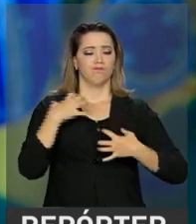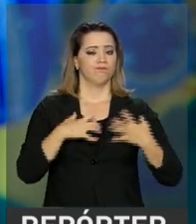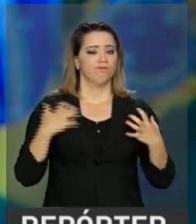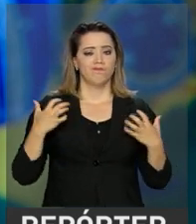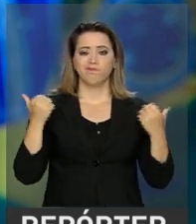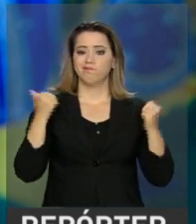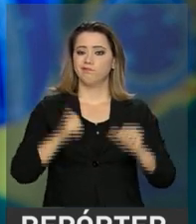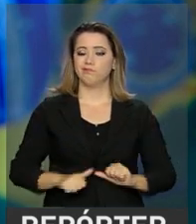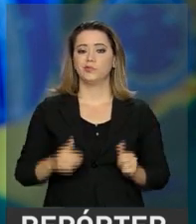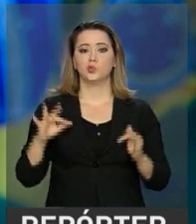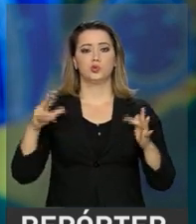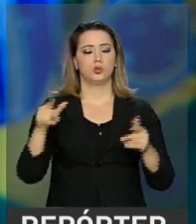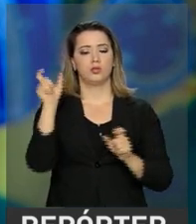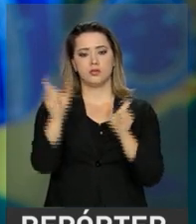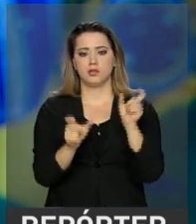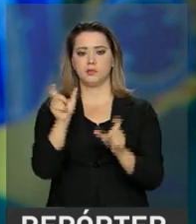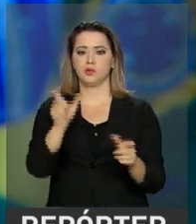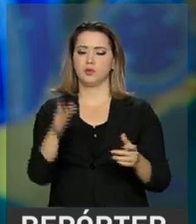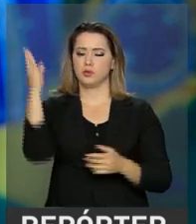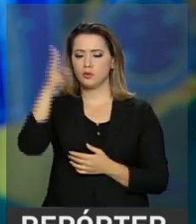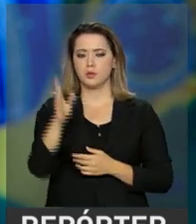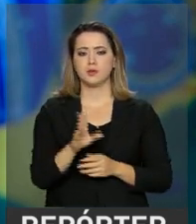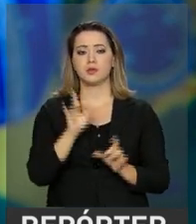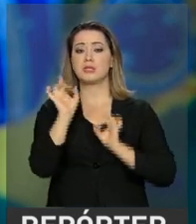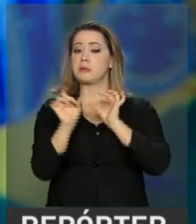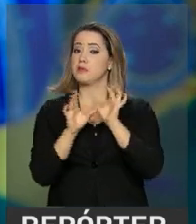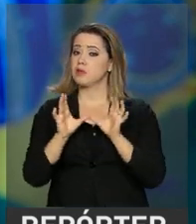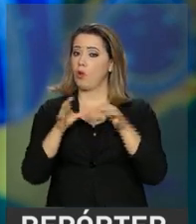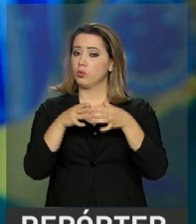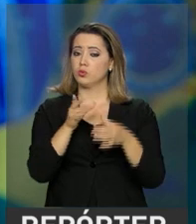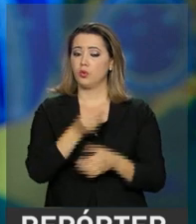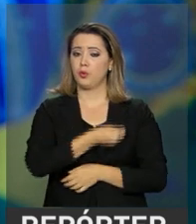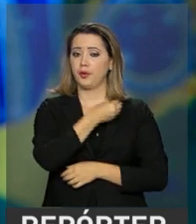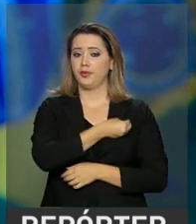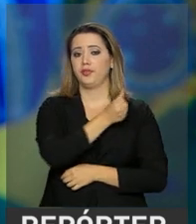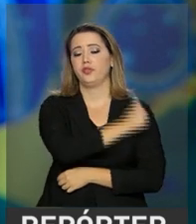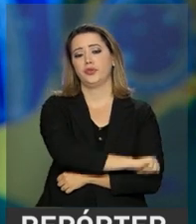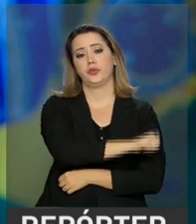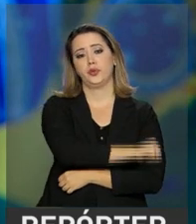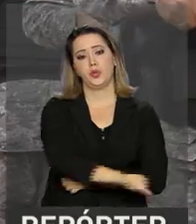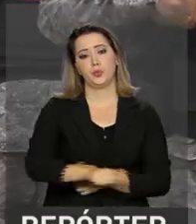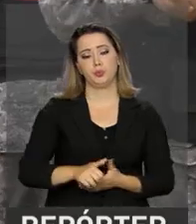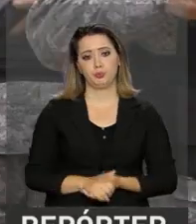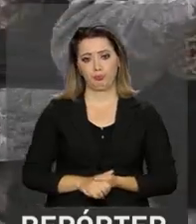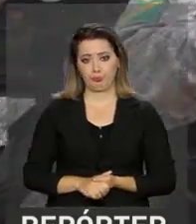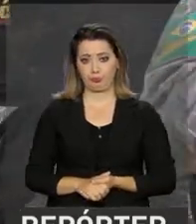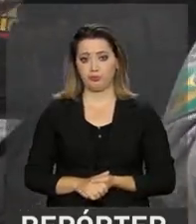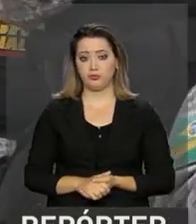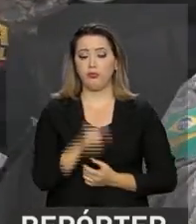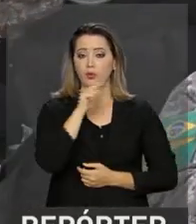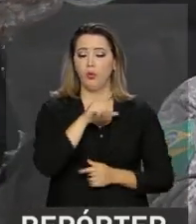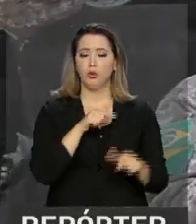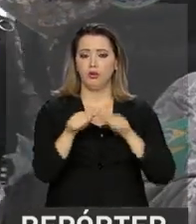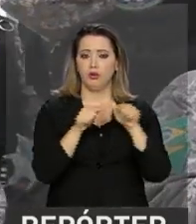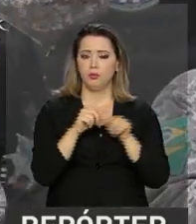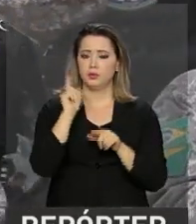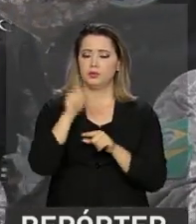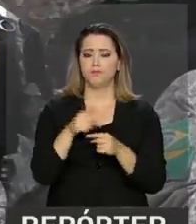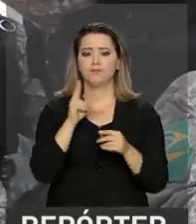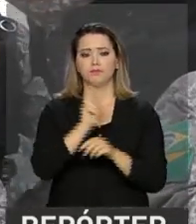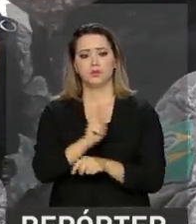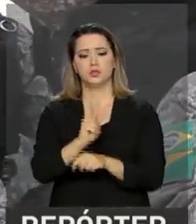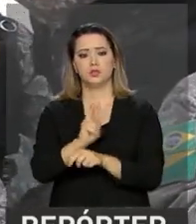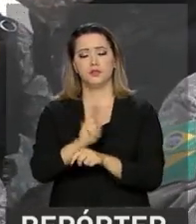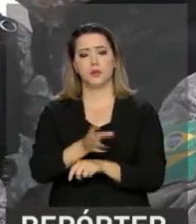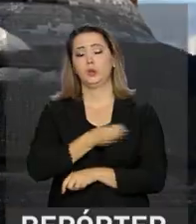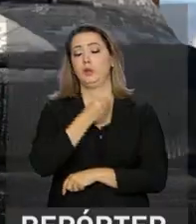angustia todos os brasileiros particularmente os moradores do Rio de Janeiro o objetivo da ação é defender a